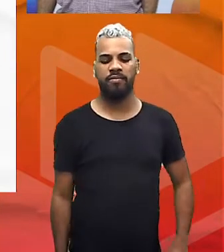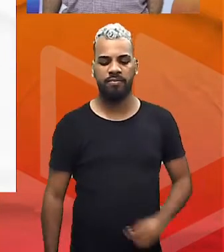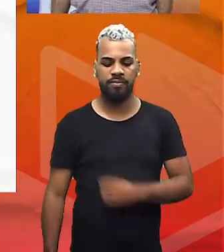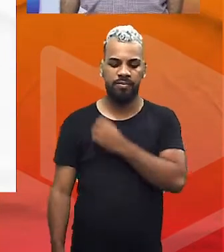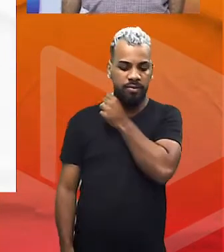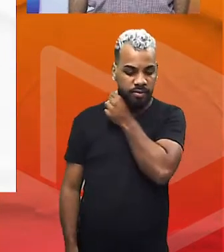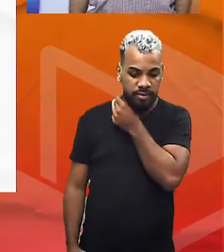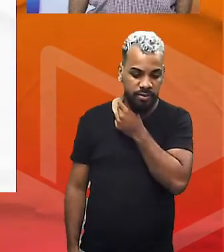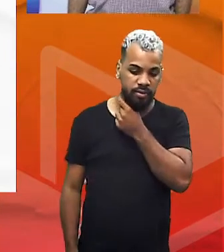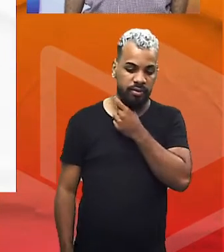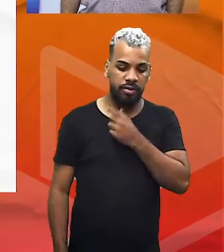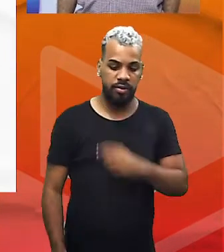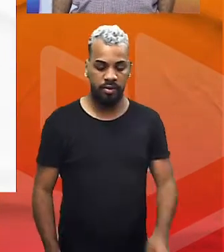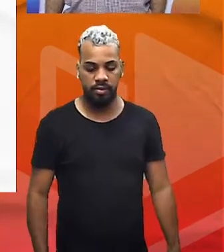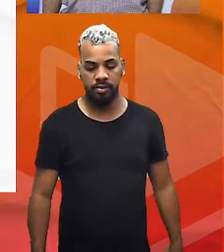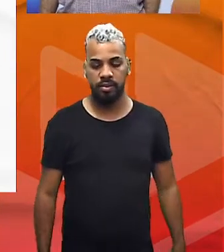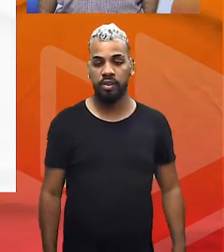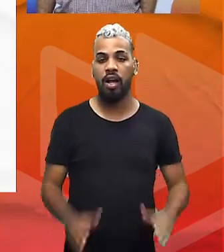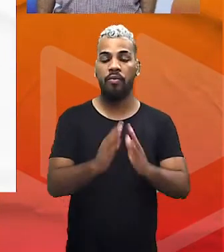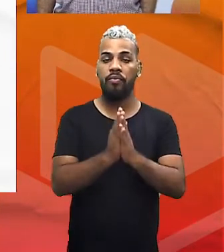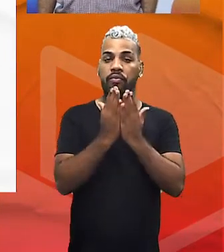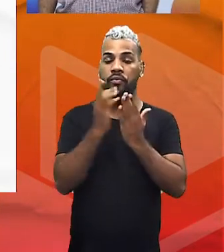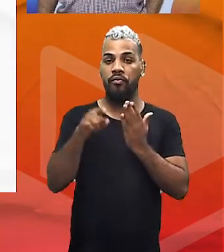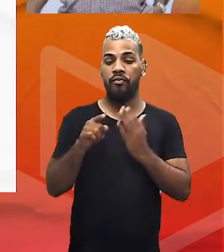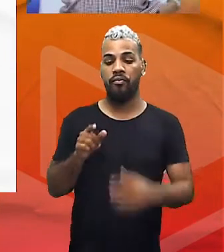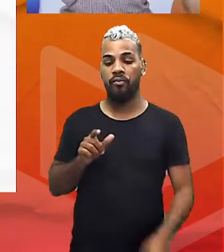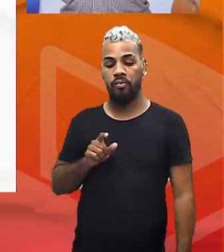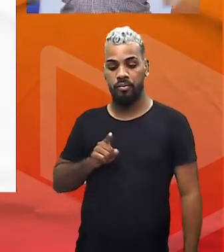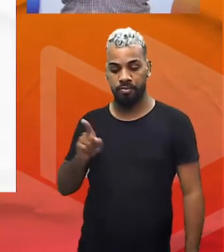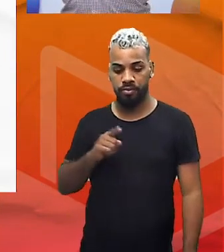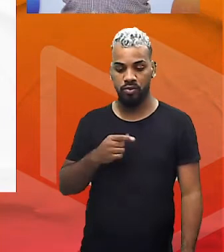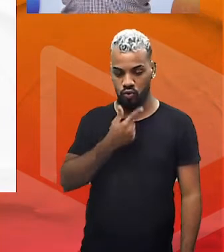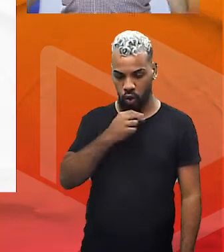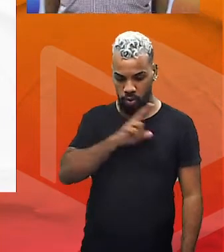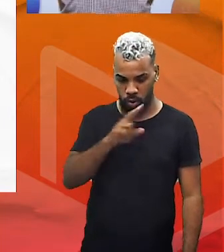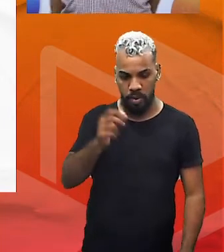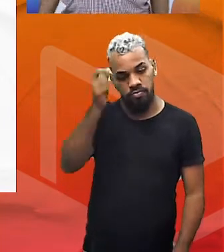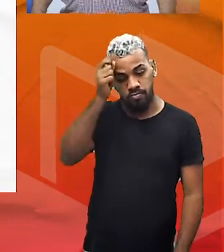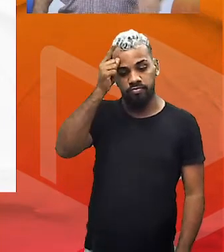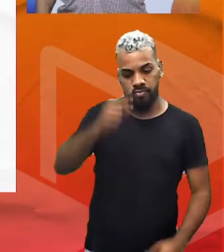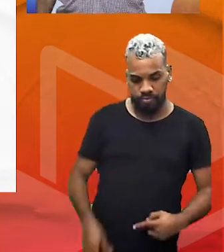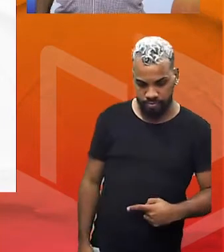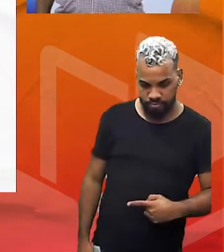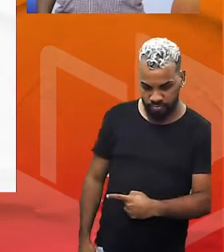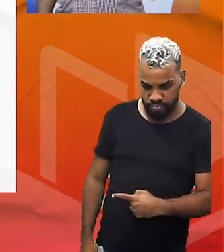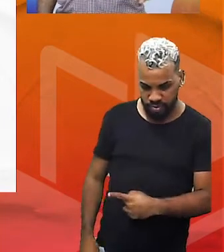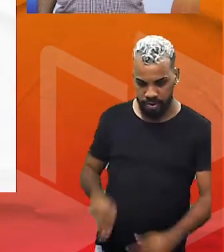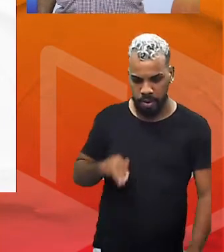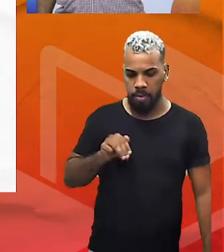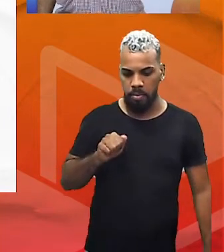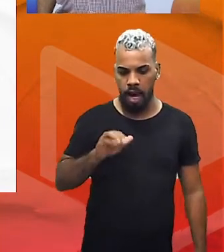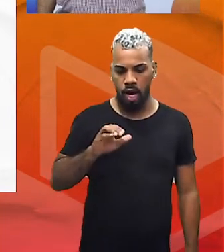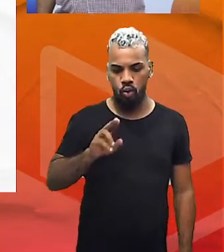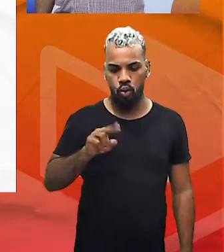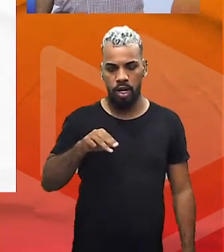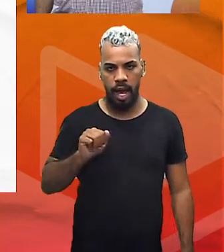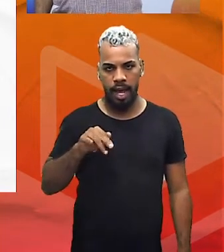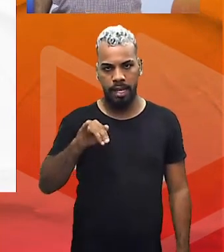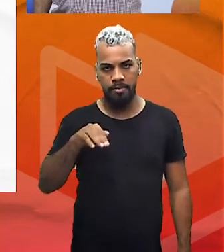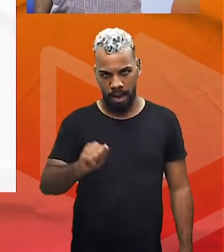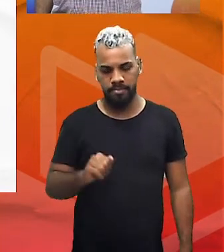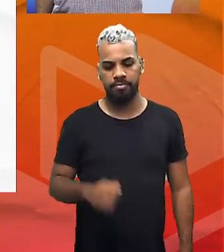dizer que é a obra máxima, que em Mário de Andrade é complicado dizer o que é mais importante em Macunaíma, na obra dele. Mas